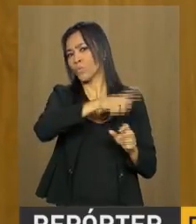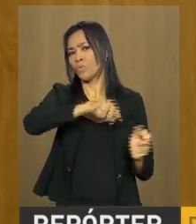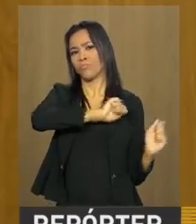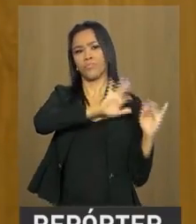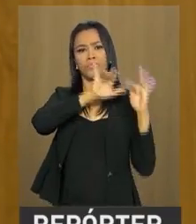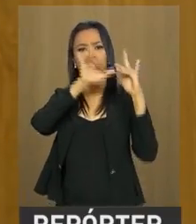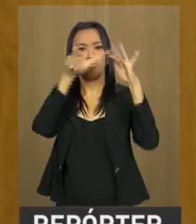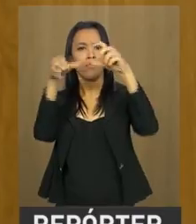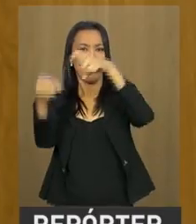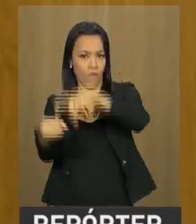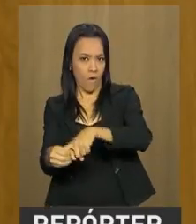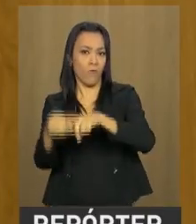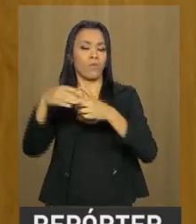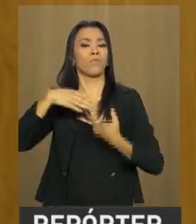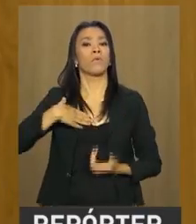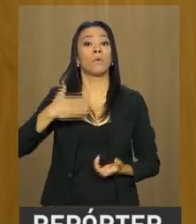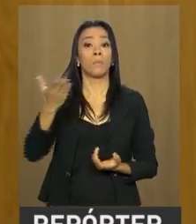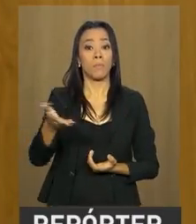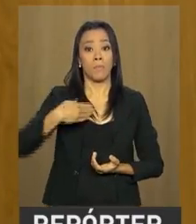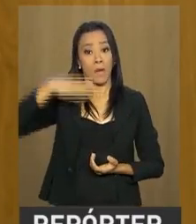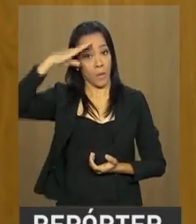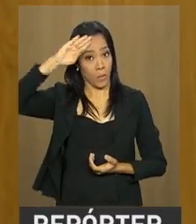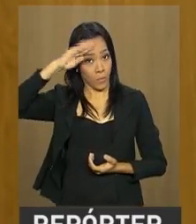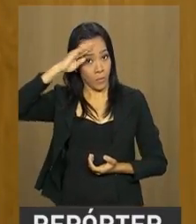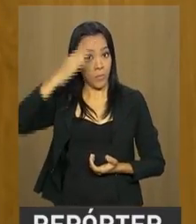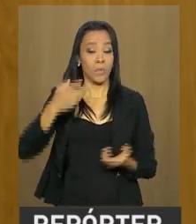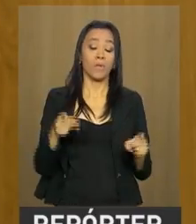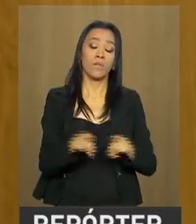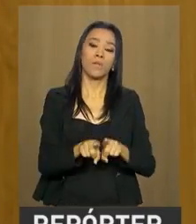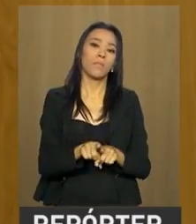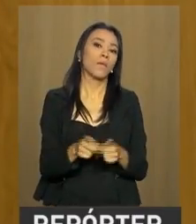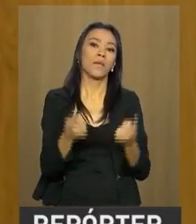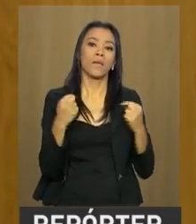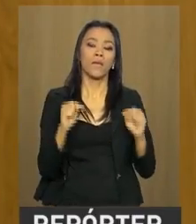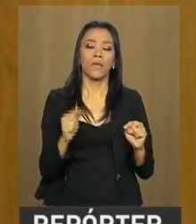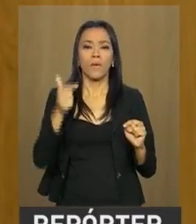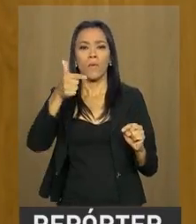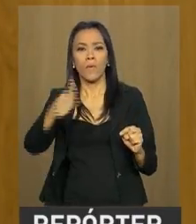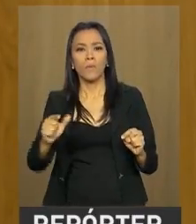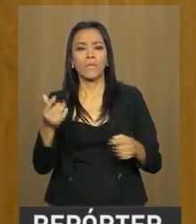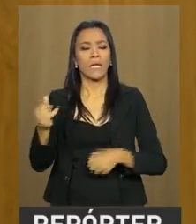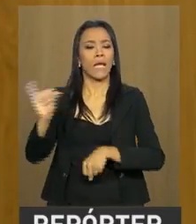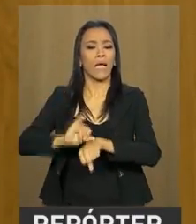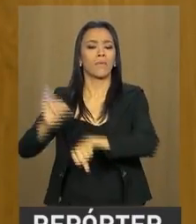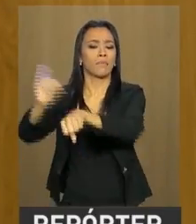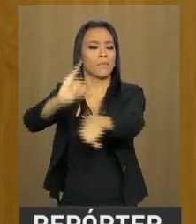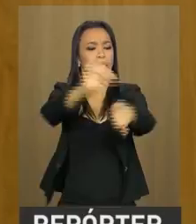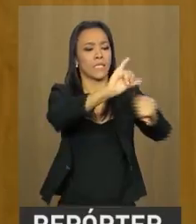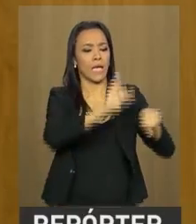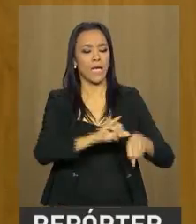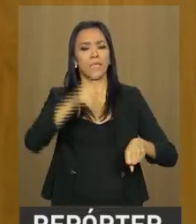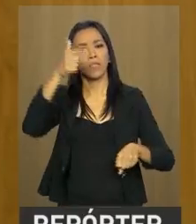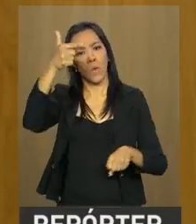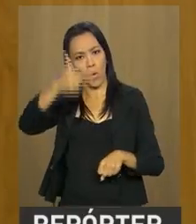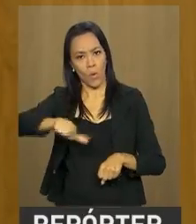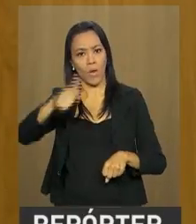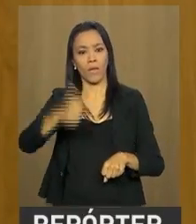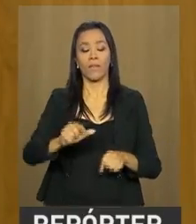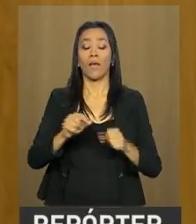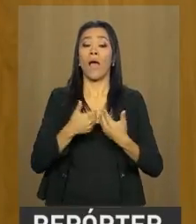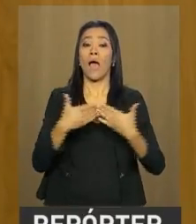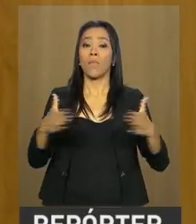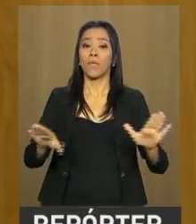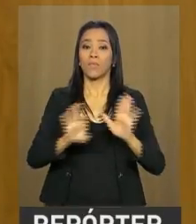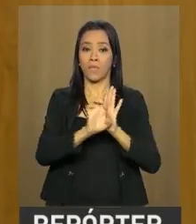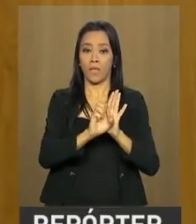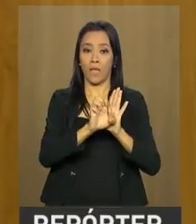de ano. E escolhemos as vagas mais atraentes em capitais, regiões metropolitanas. Abrimos um edital para 1.000